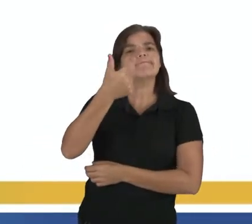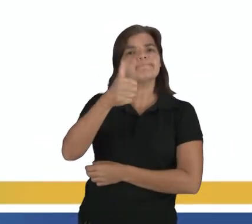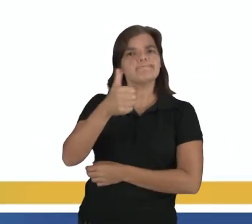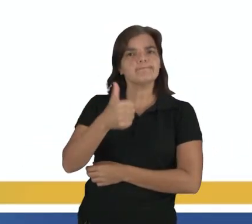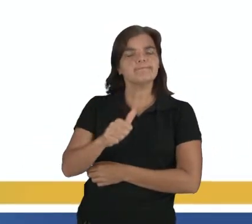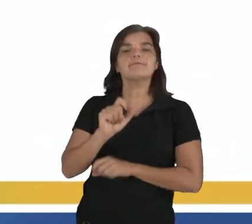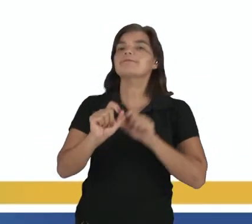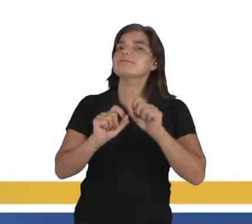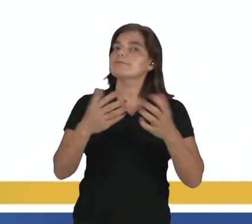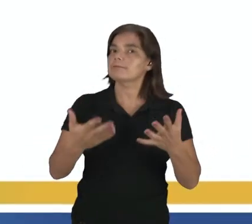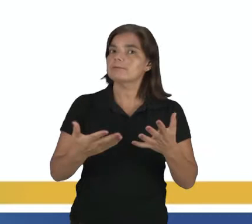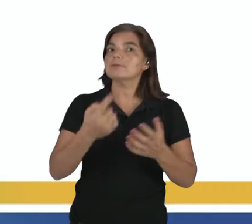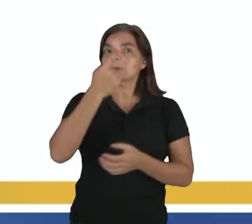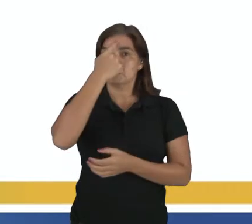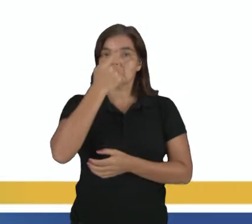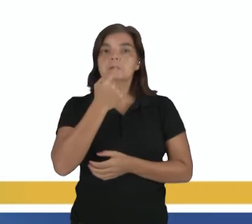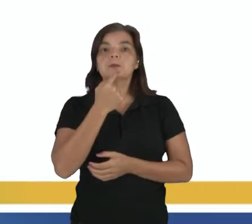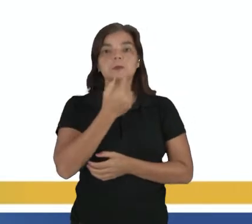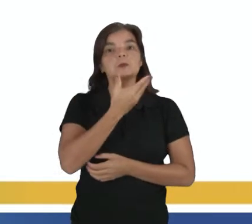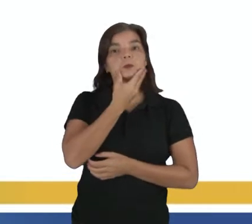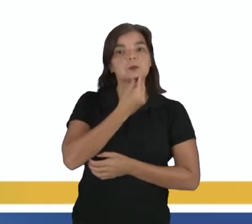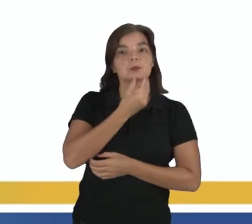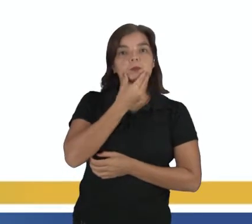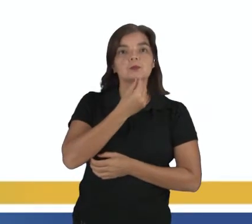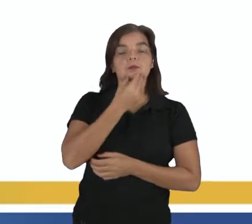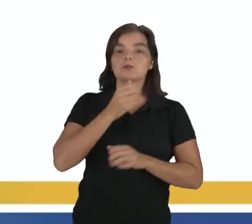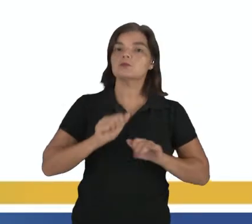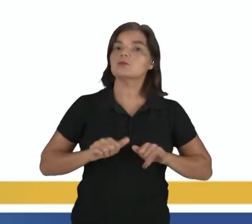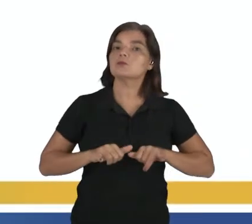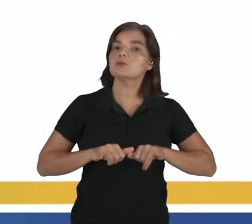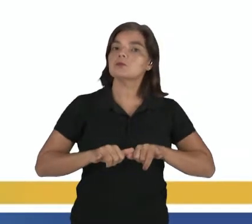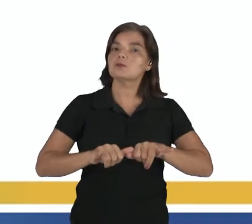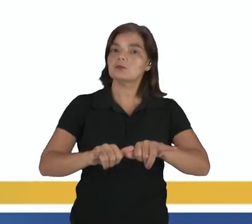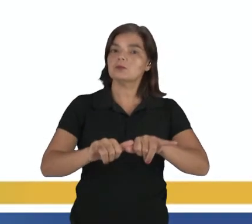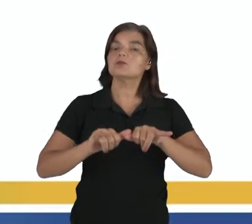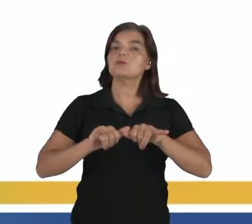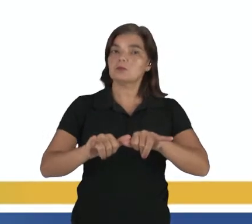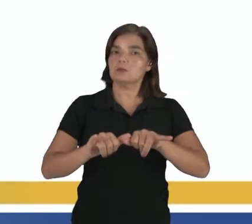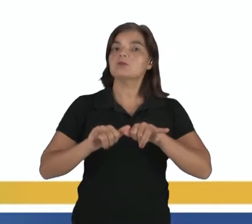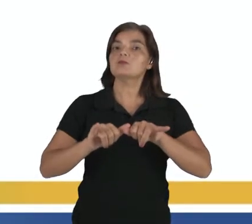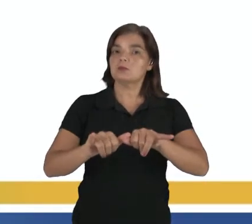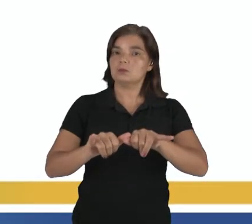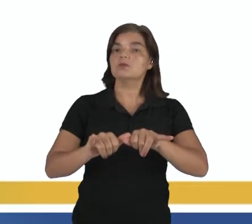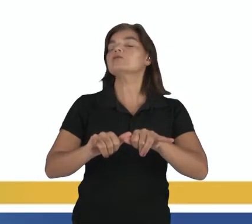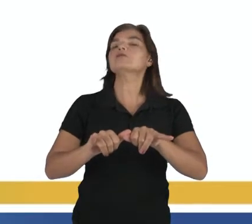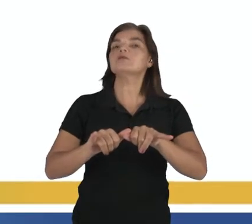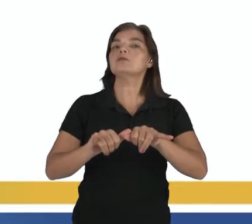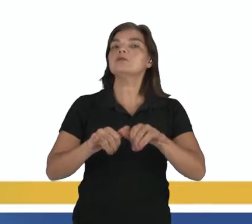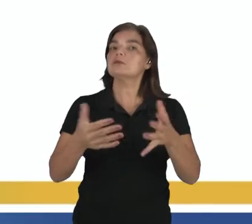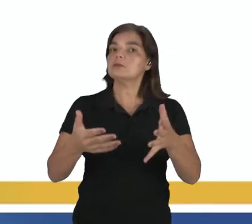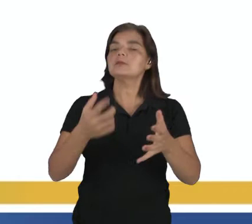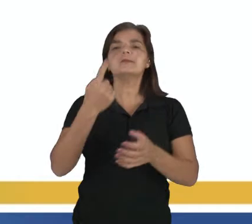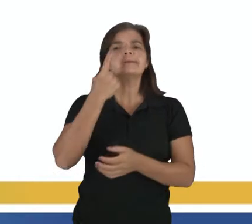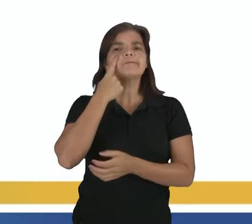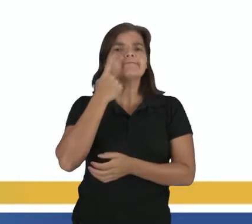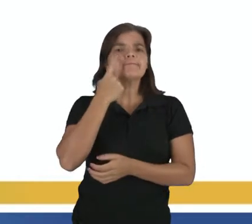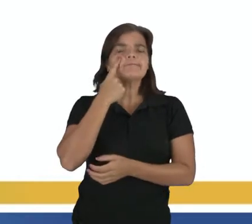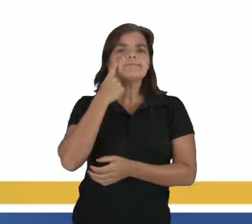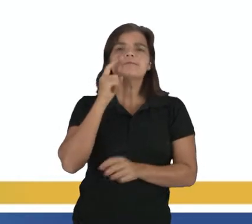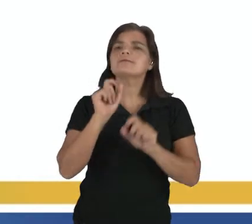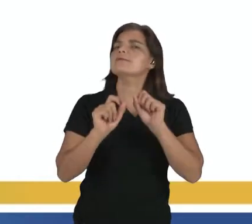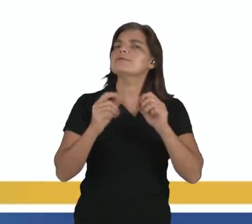essa imagem. Existe a figura de um homem empurrando um carrinho típico de supermercado e nós